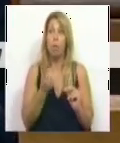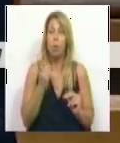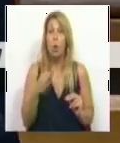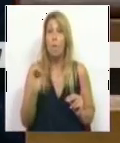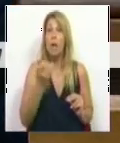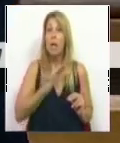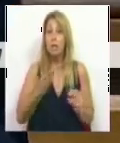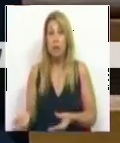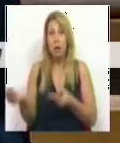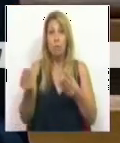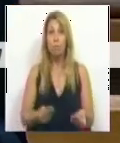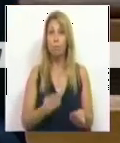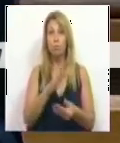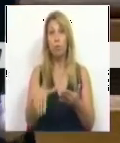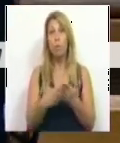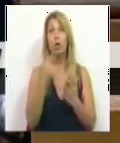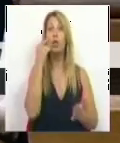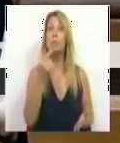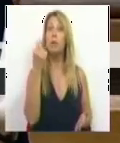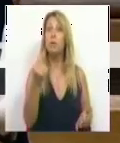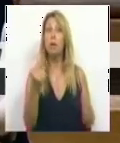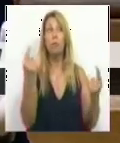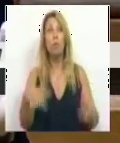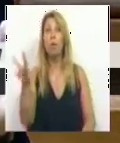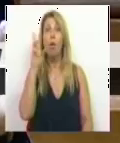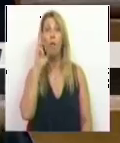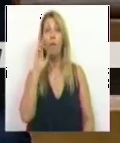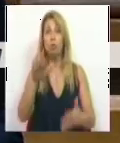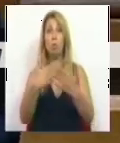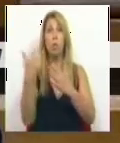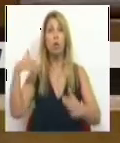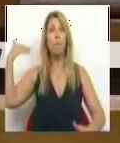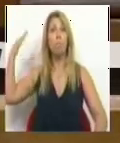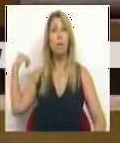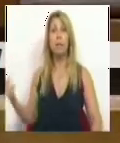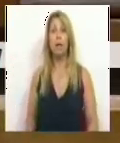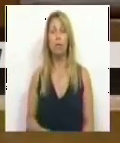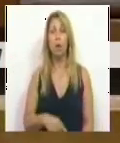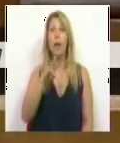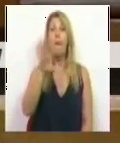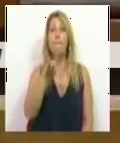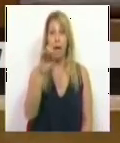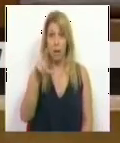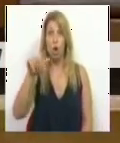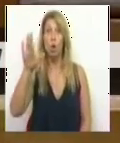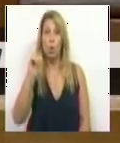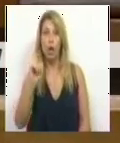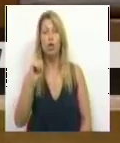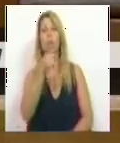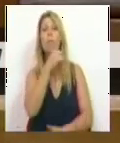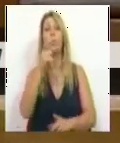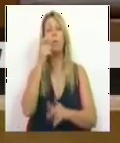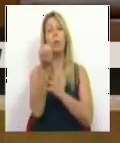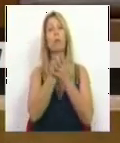apresente propostas na especialidade, só ouvimos propostas do passado. Maria Luísa Albuquerque, que prometeu a tal devolução de sobretaxa